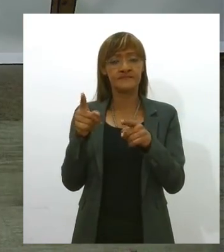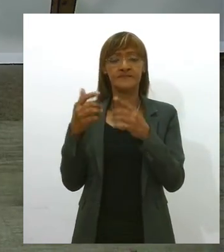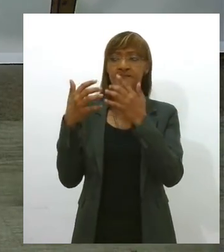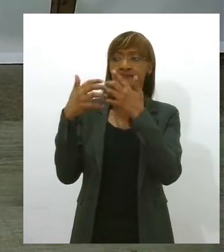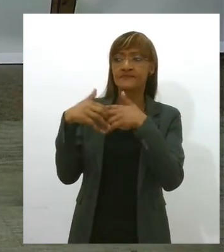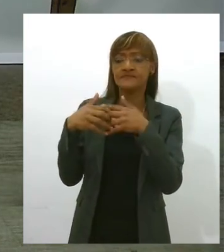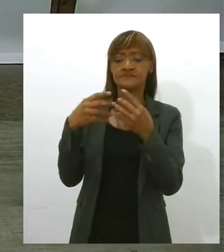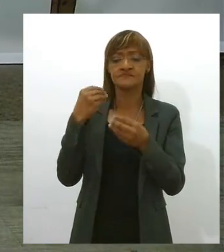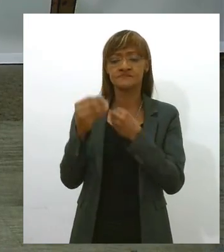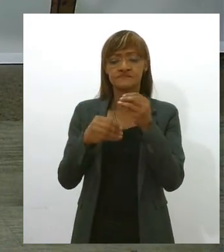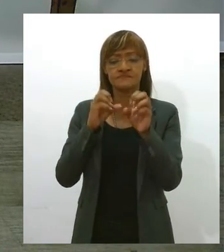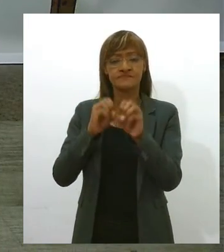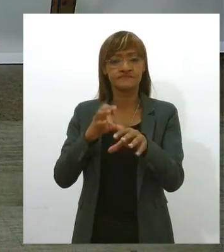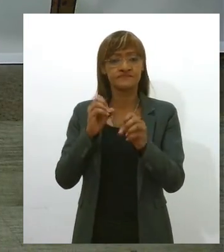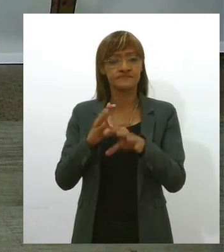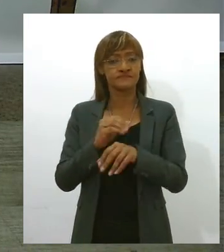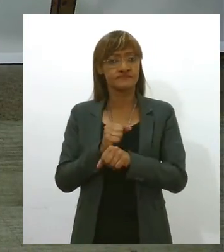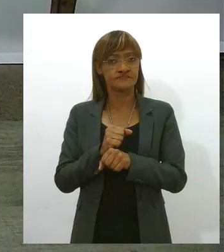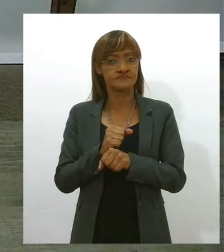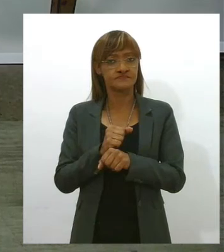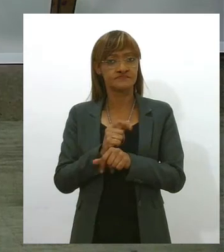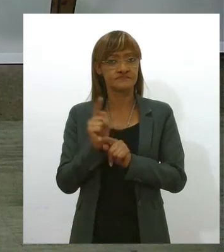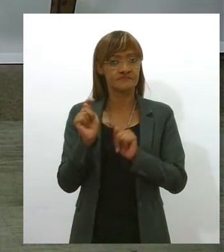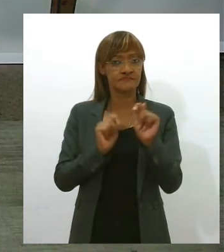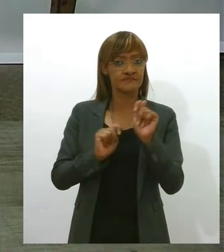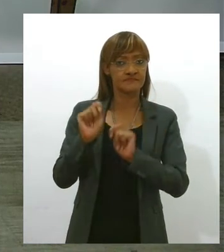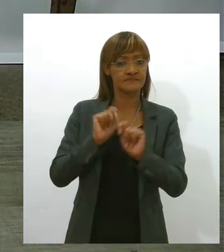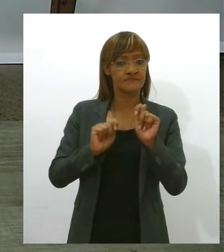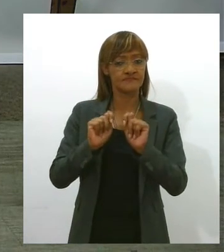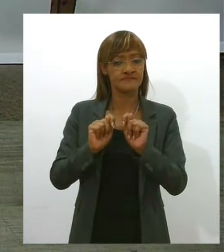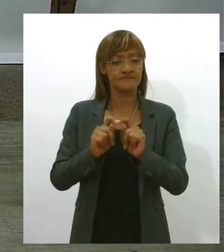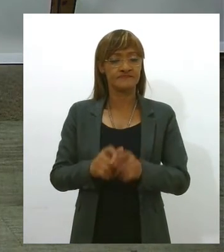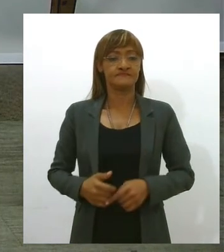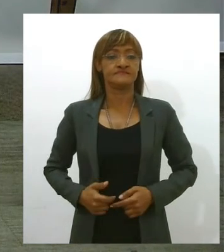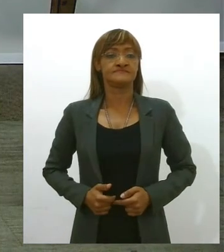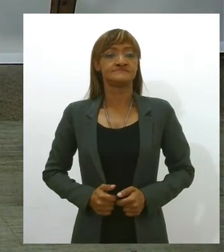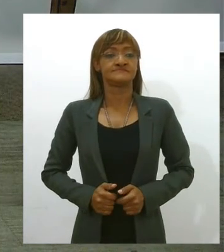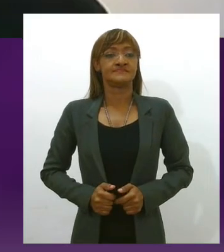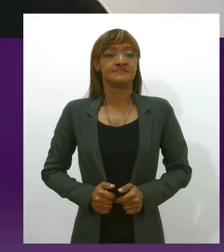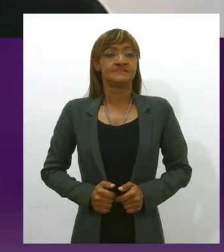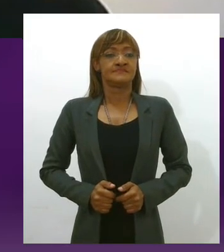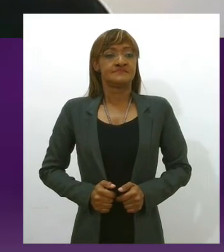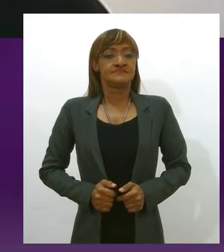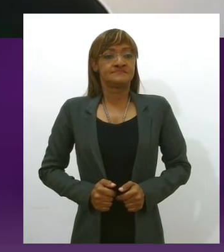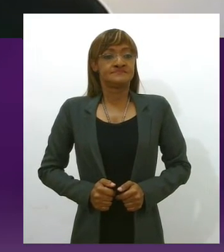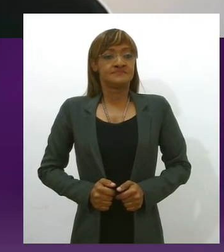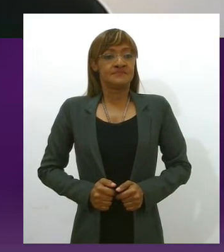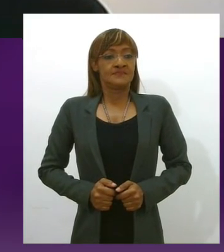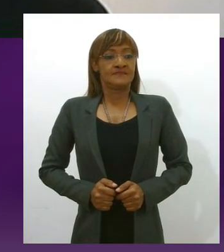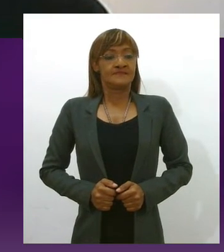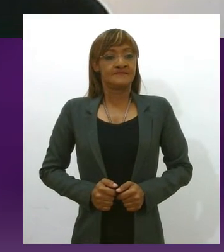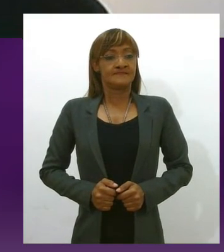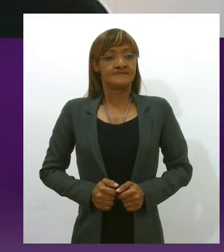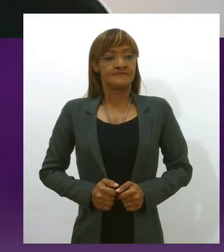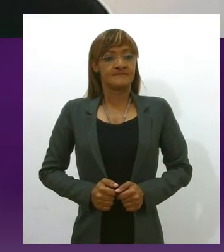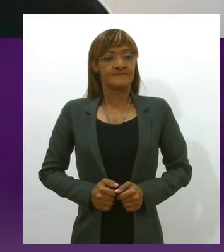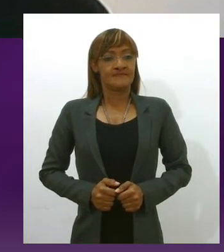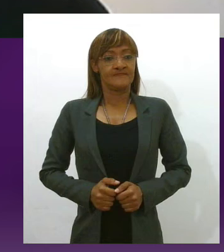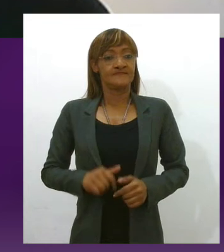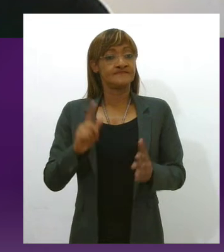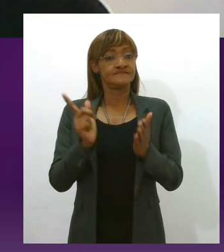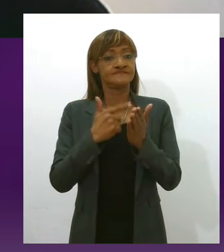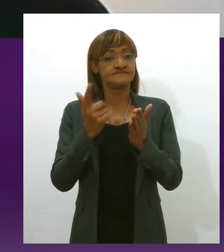menos consumista? É, vamos lá. Esse tema, no livro tem esse tema, é um dos